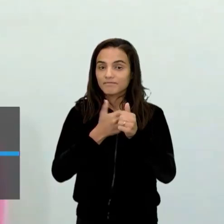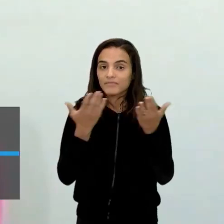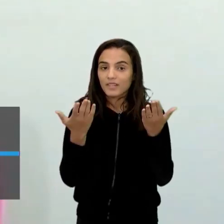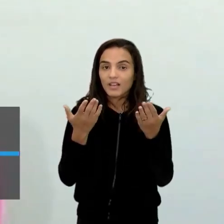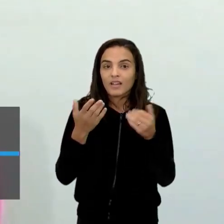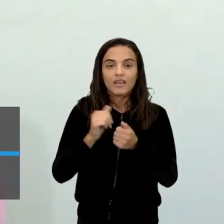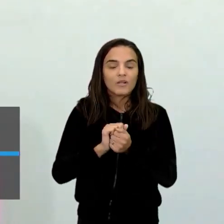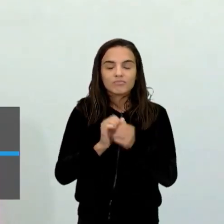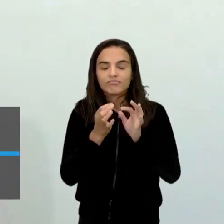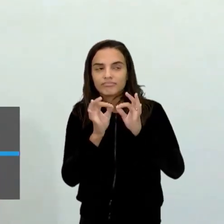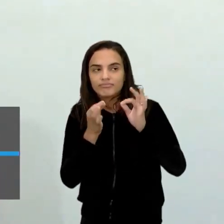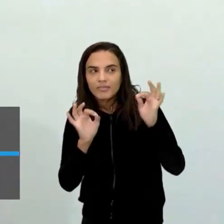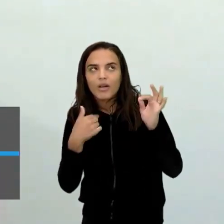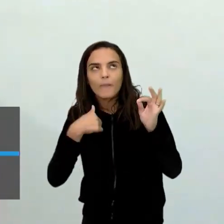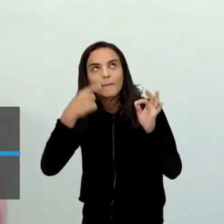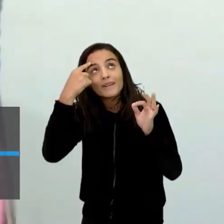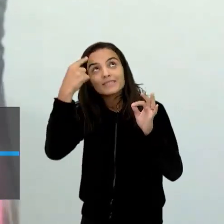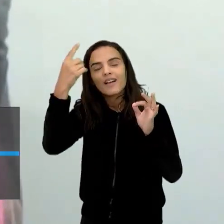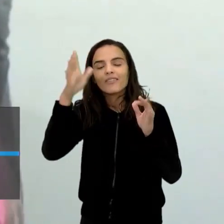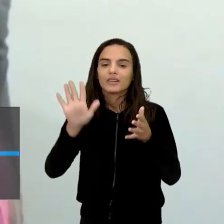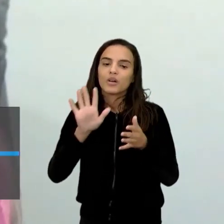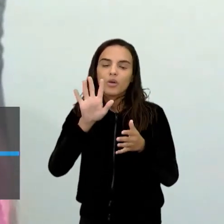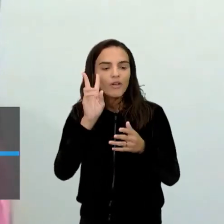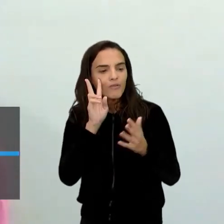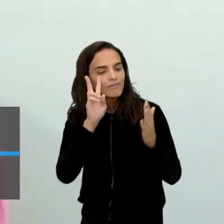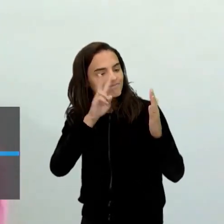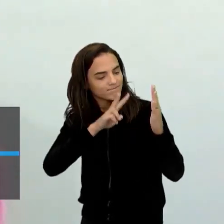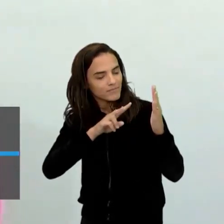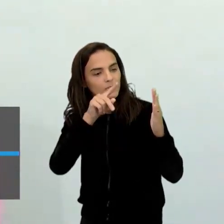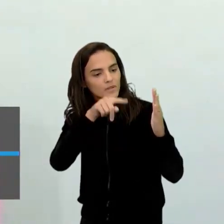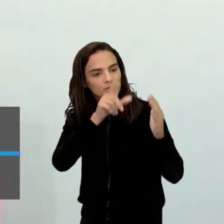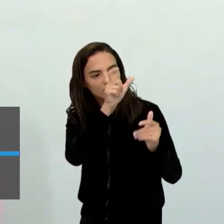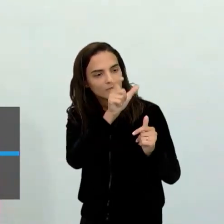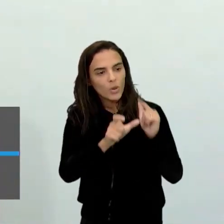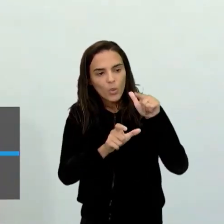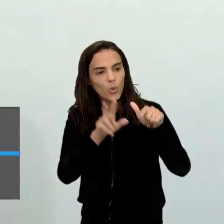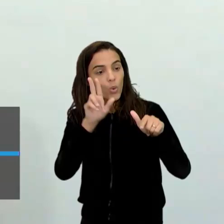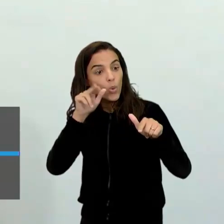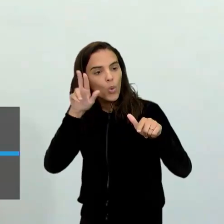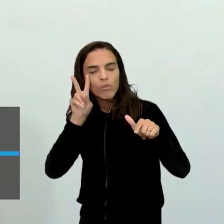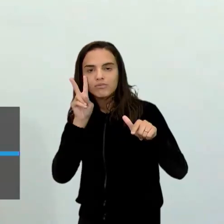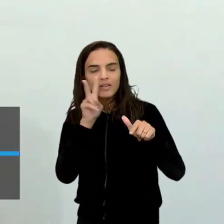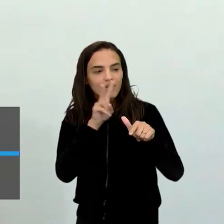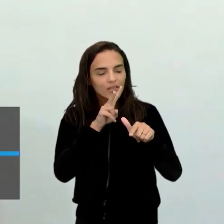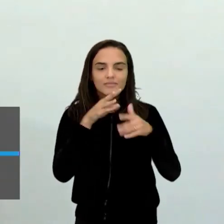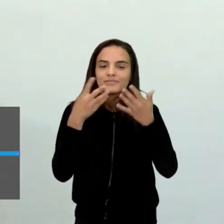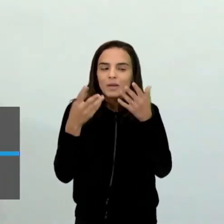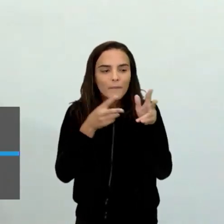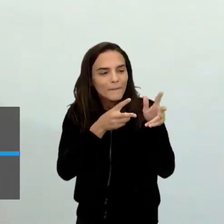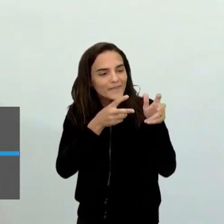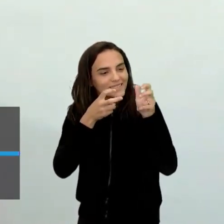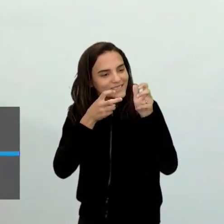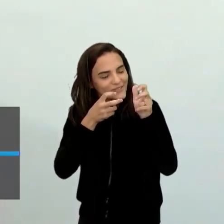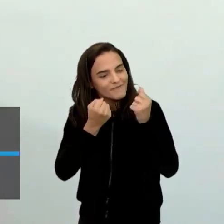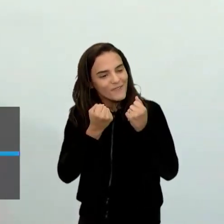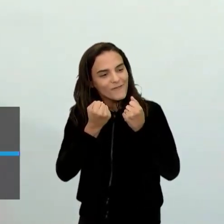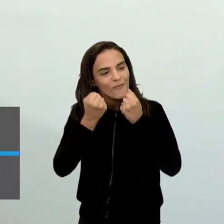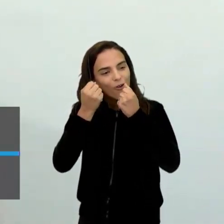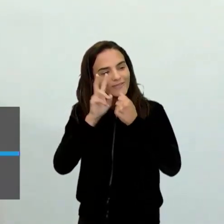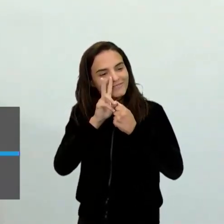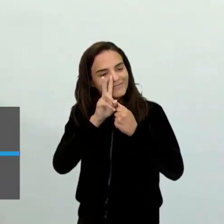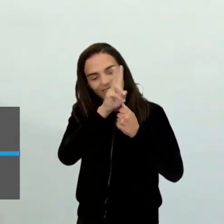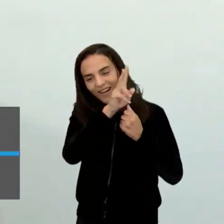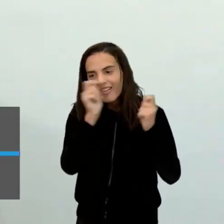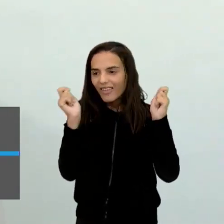estava tão distante quanto eu imaginava. Olhei para você como nunca havia feito antes e te percebi tão forte,